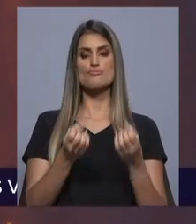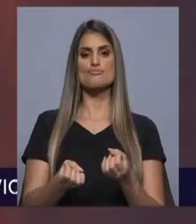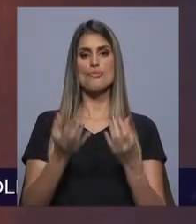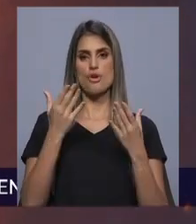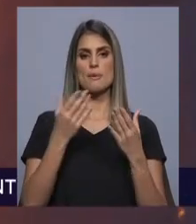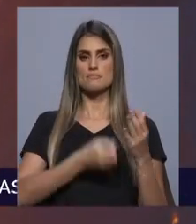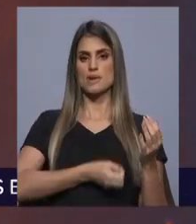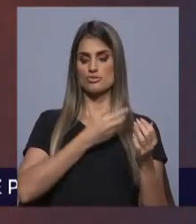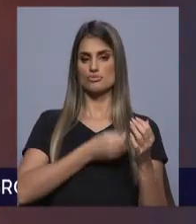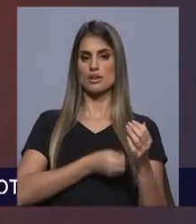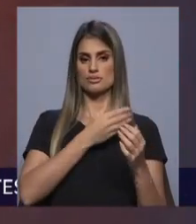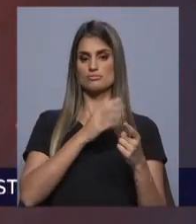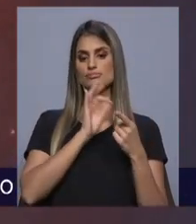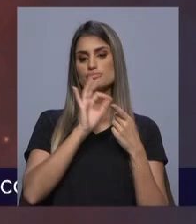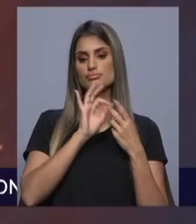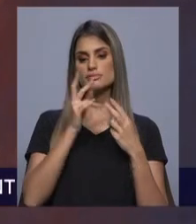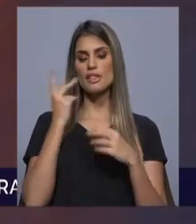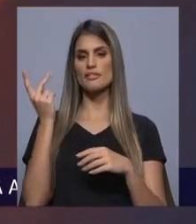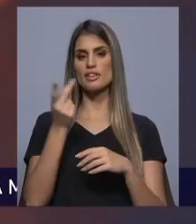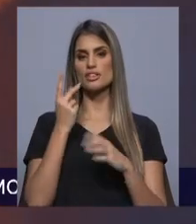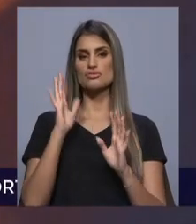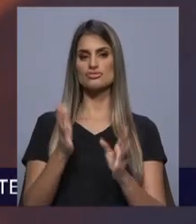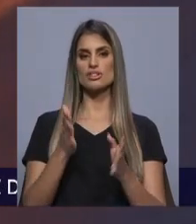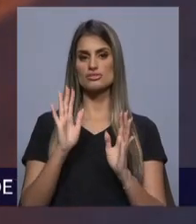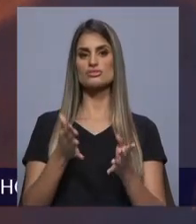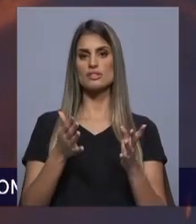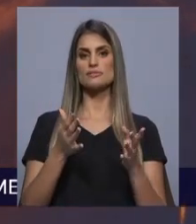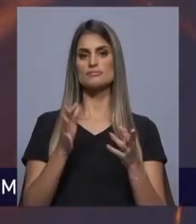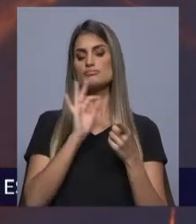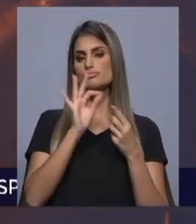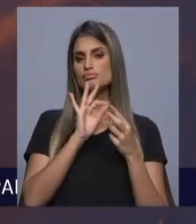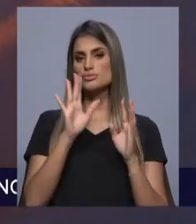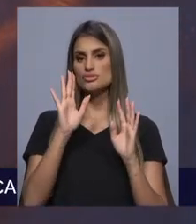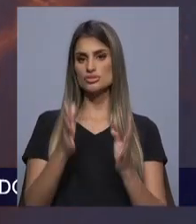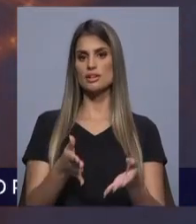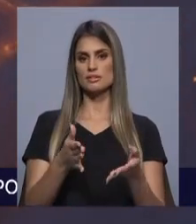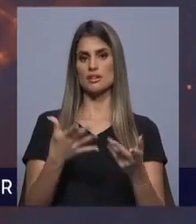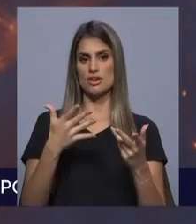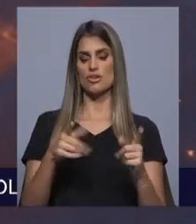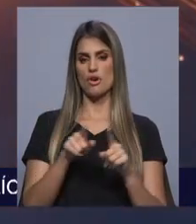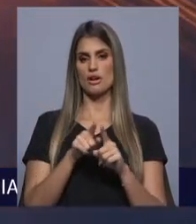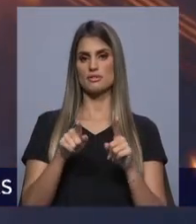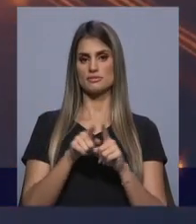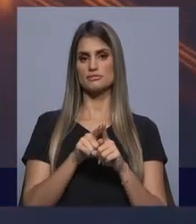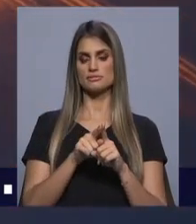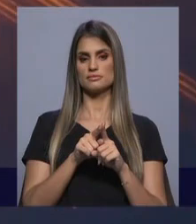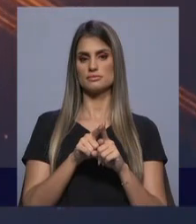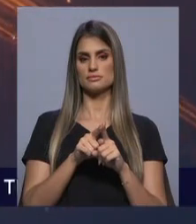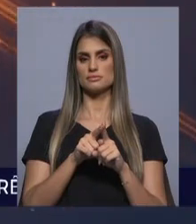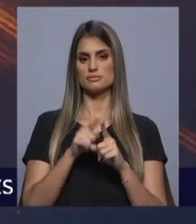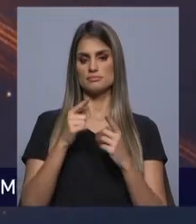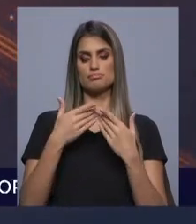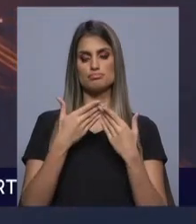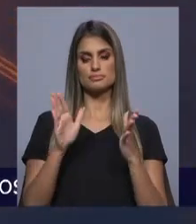absolutamente apaixonante. Os elementos da vida já vêm equipados de série, digamos assim, no nascimento de estrelas e planetas. Isto é uma janela muito grande que se